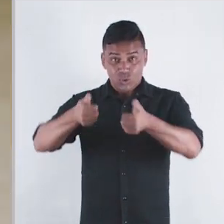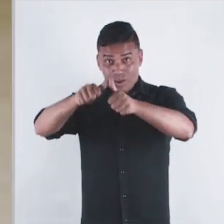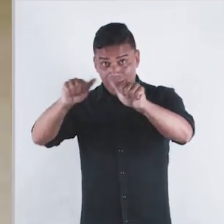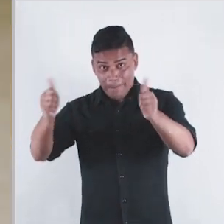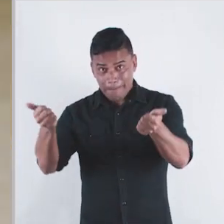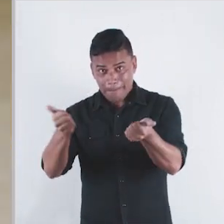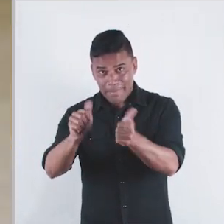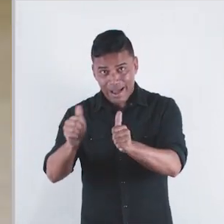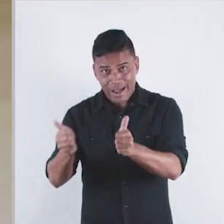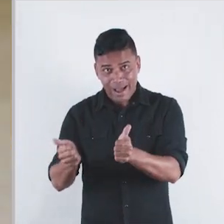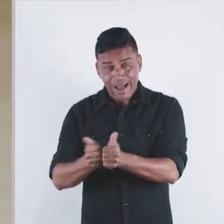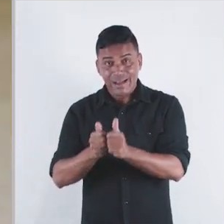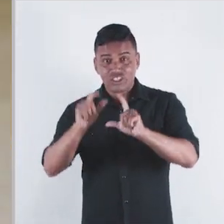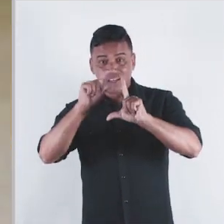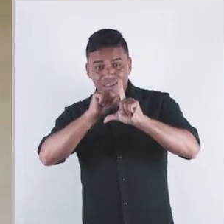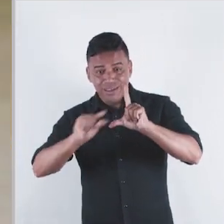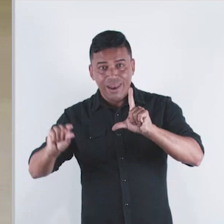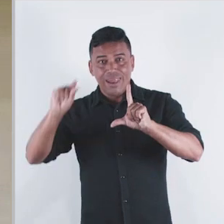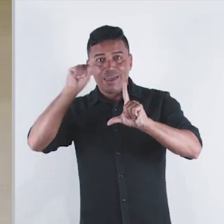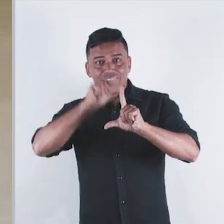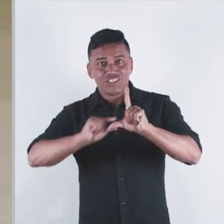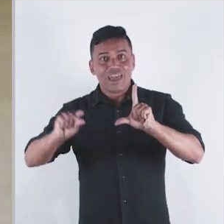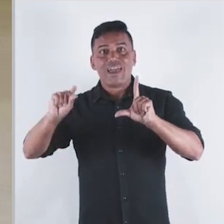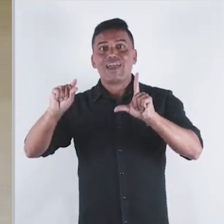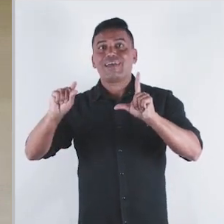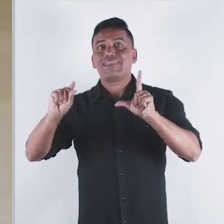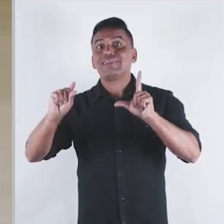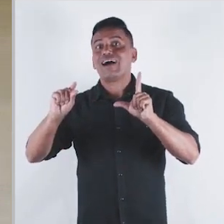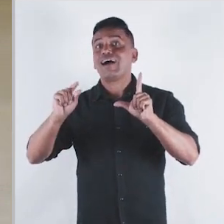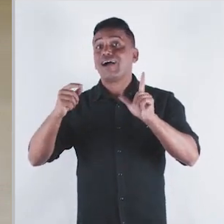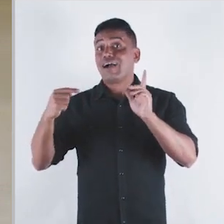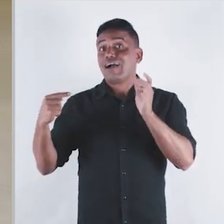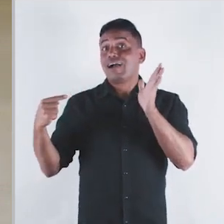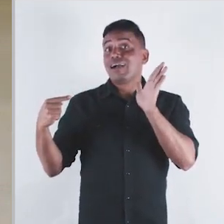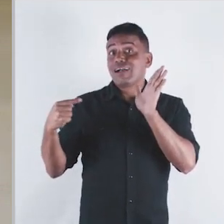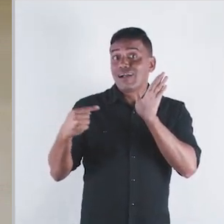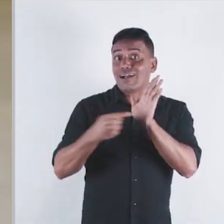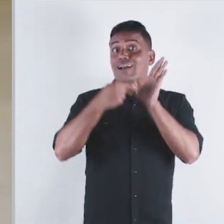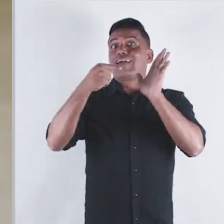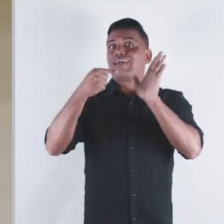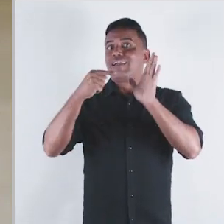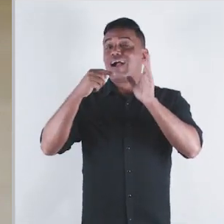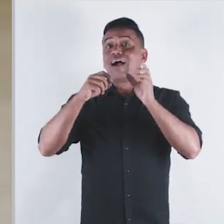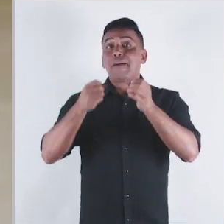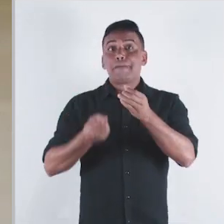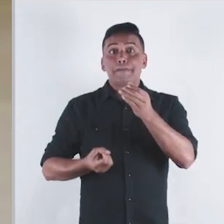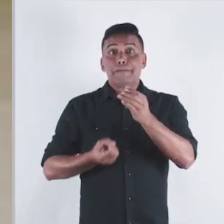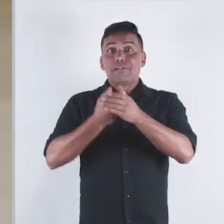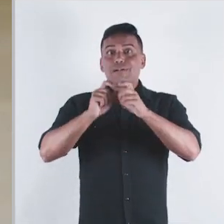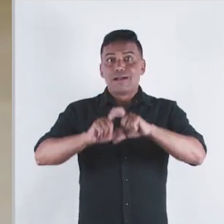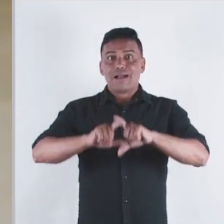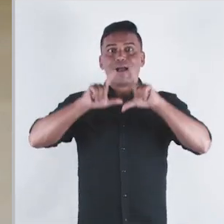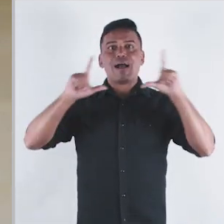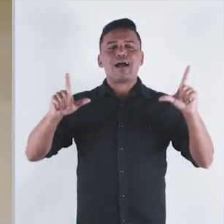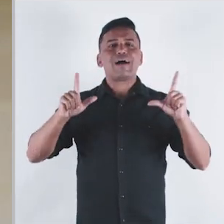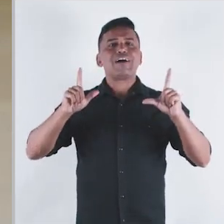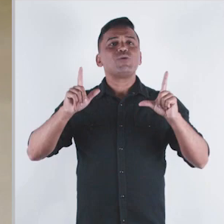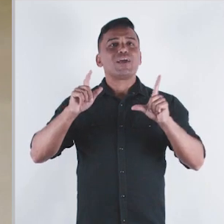imagem, entre a legenda, clicar na geolocalização para entender que aquilo tem uma finalidade